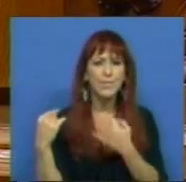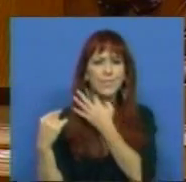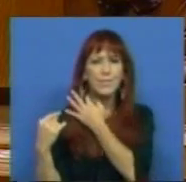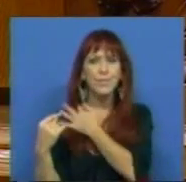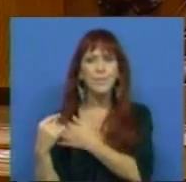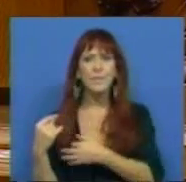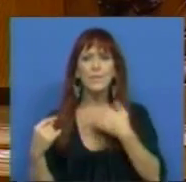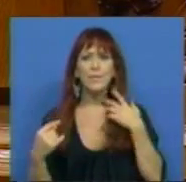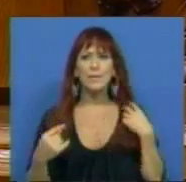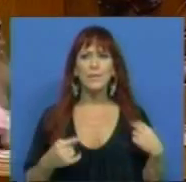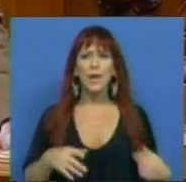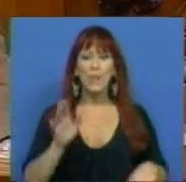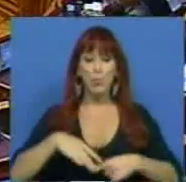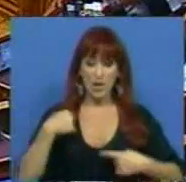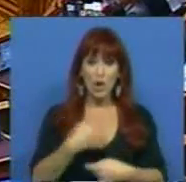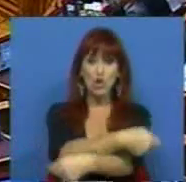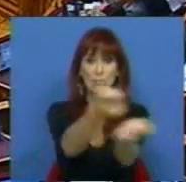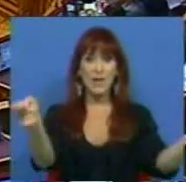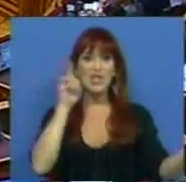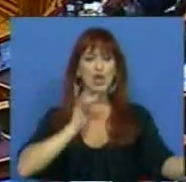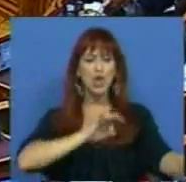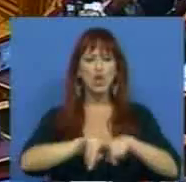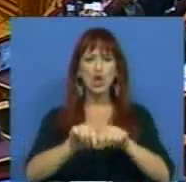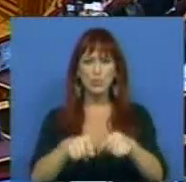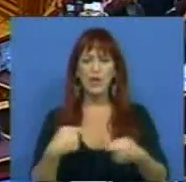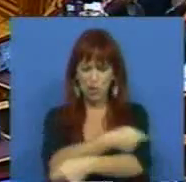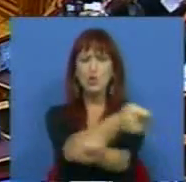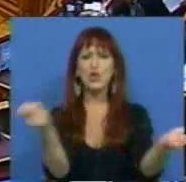isso, distribuirei, senhoras e senhores deputados,